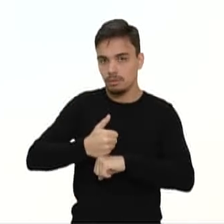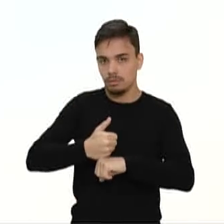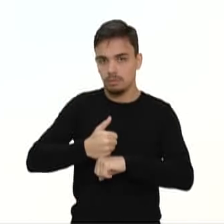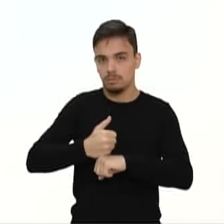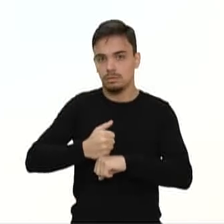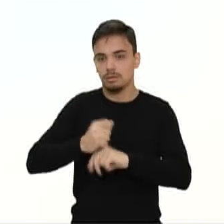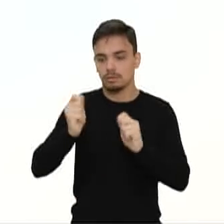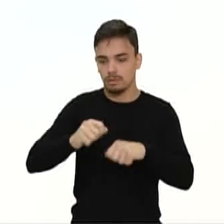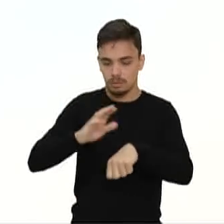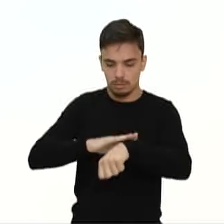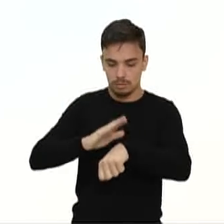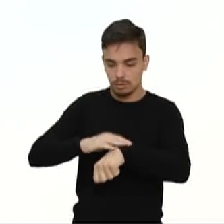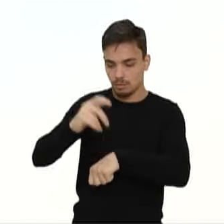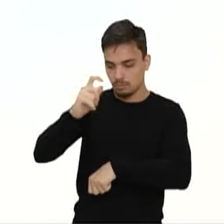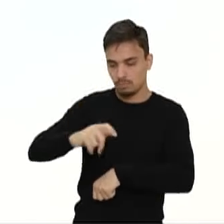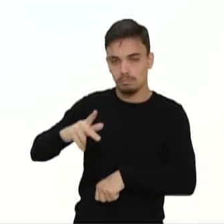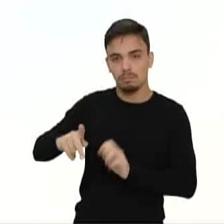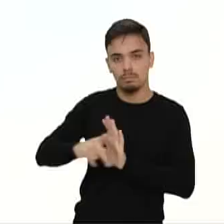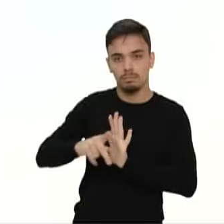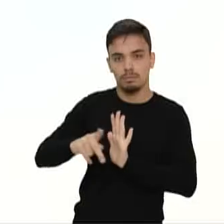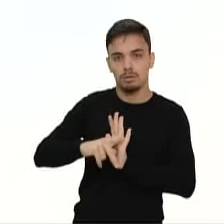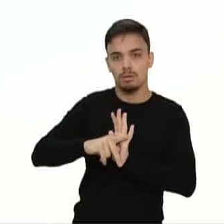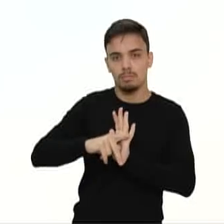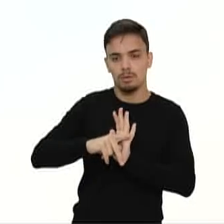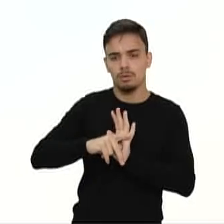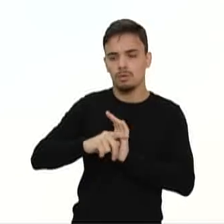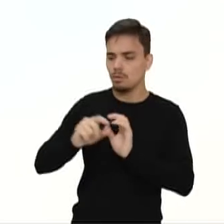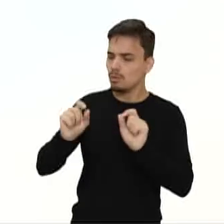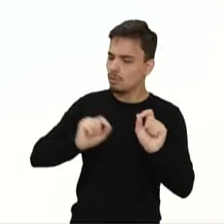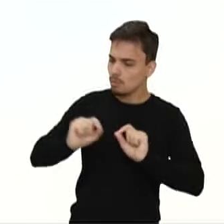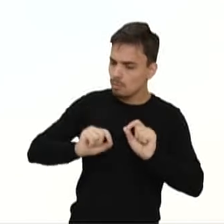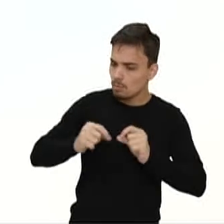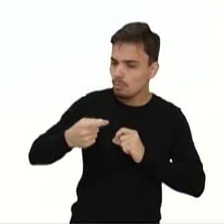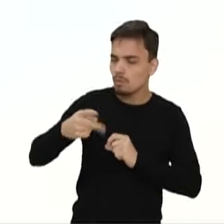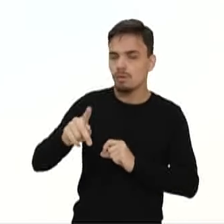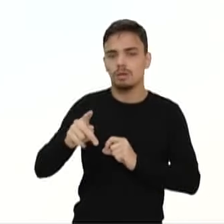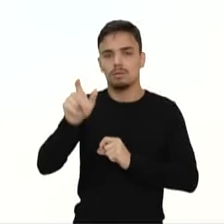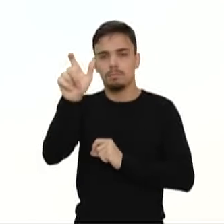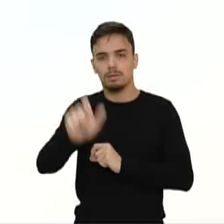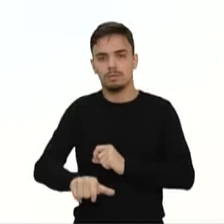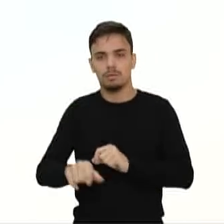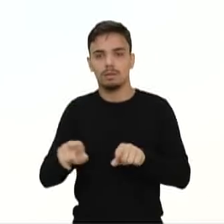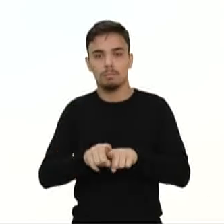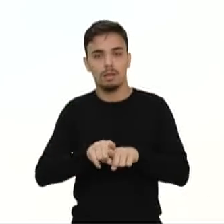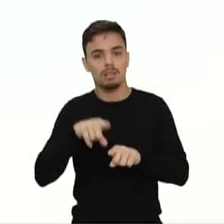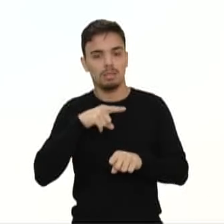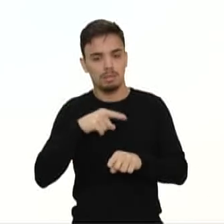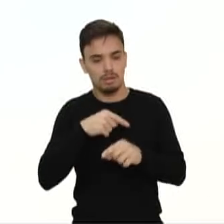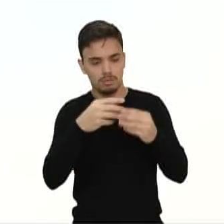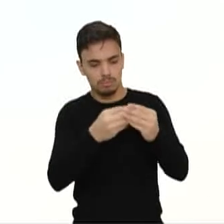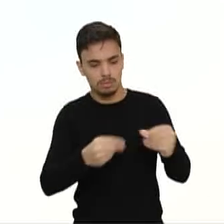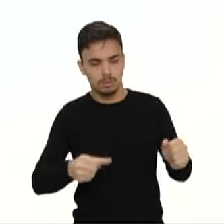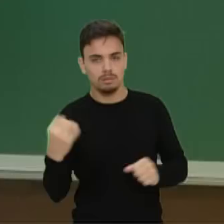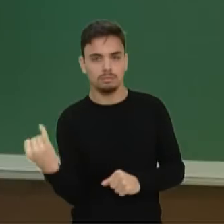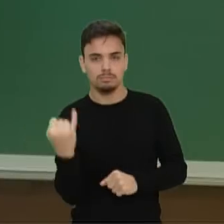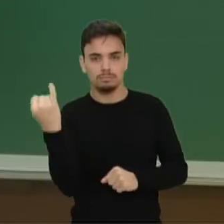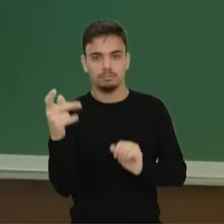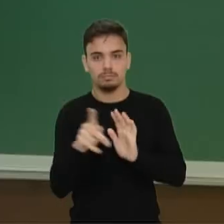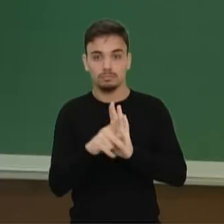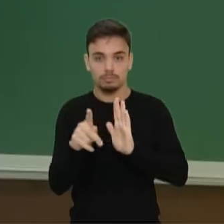seu tempo em outras pessoas e possui algumas qualidades fundamentais em qualquer